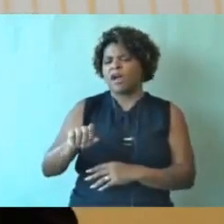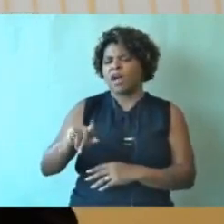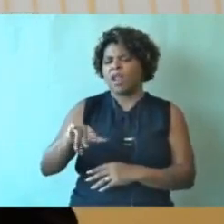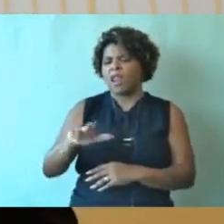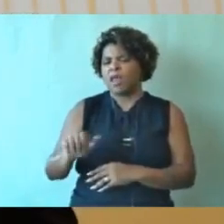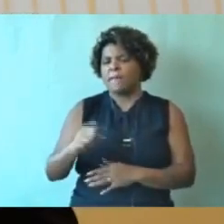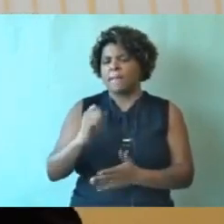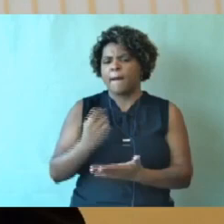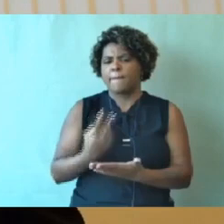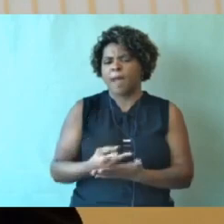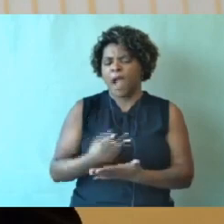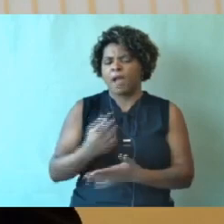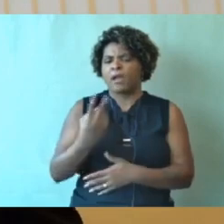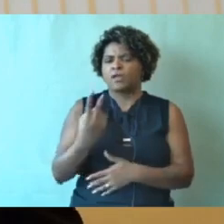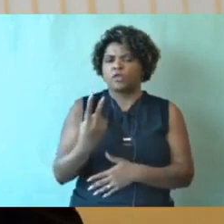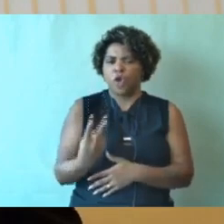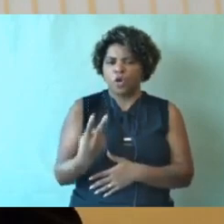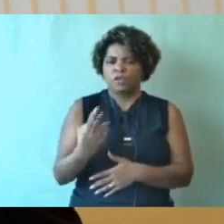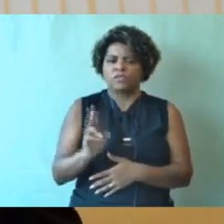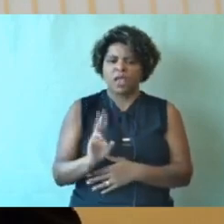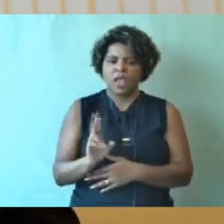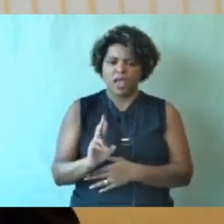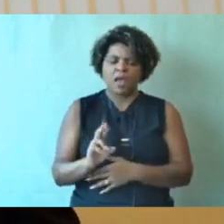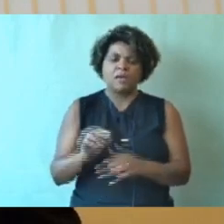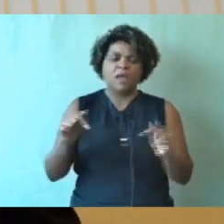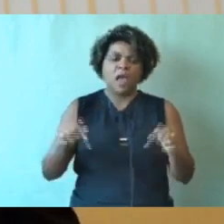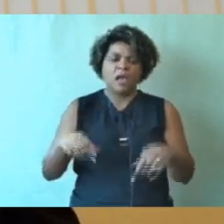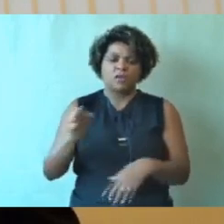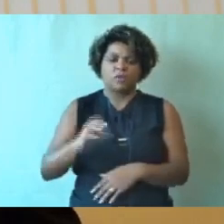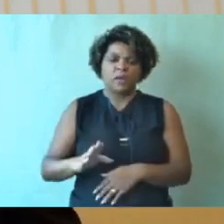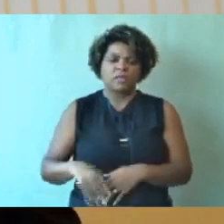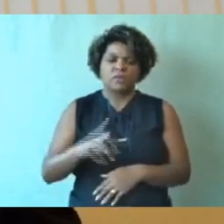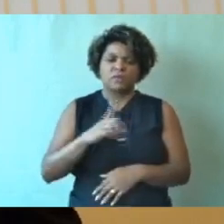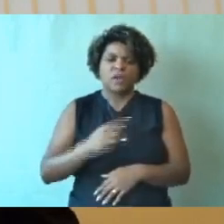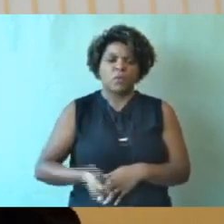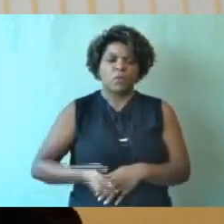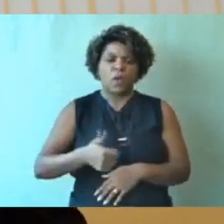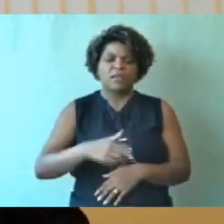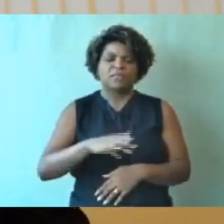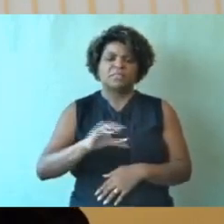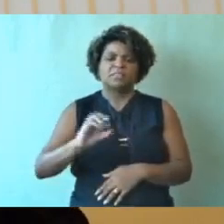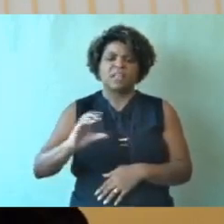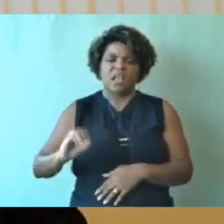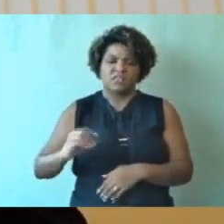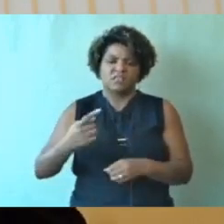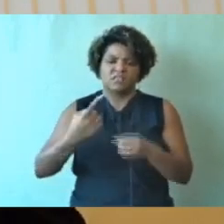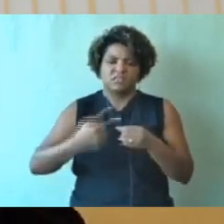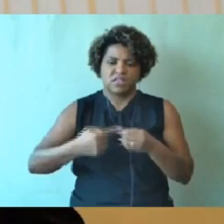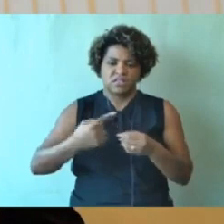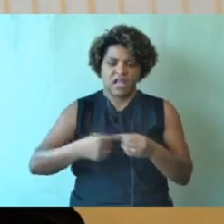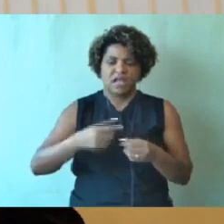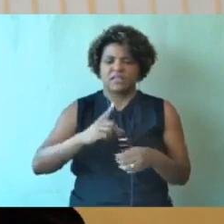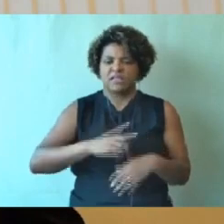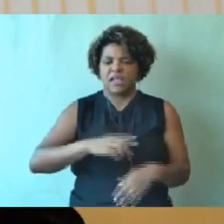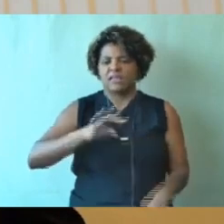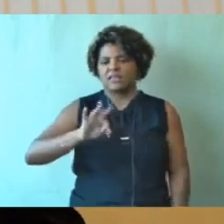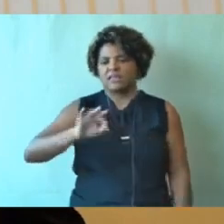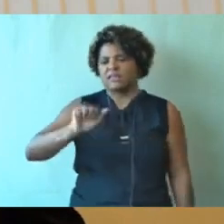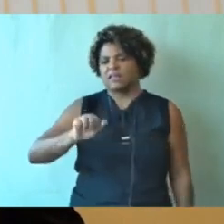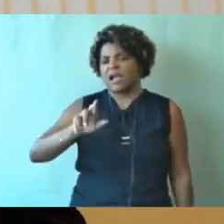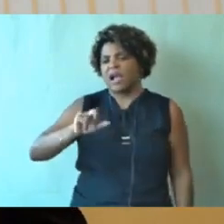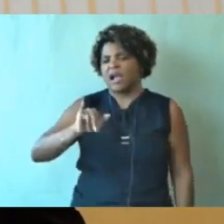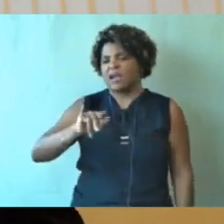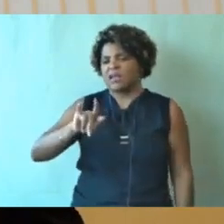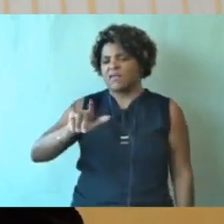hoje, no Brasil, nós temos então de quase 100 cidades tarifa zero, menor poste, e várias com complemento tarifário, igual o caso de